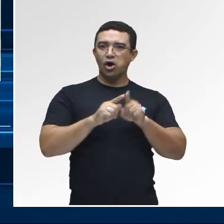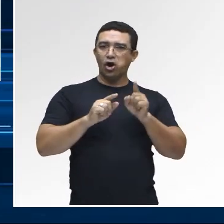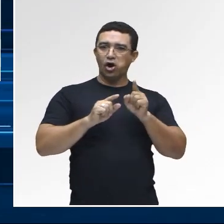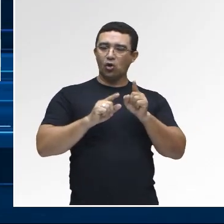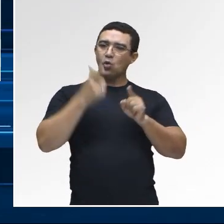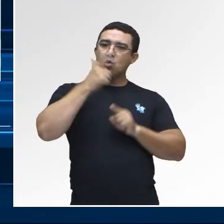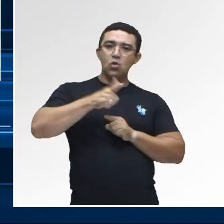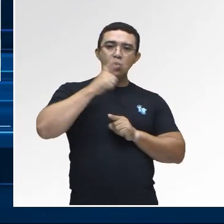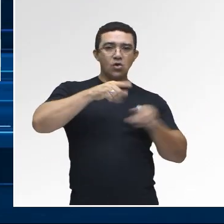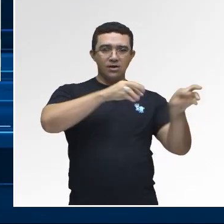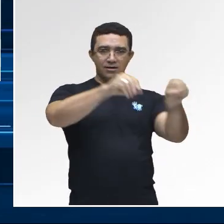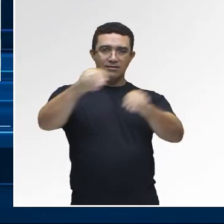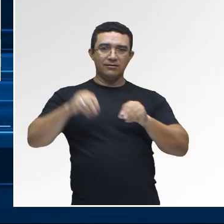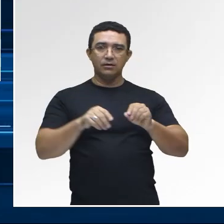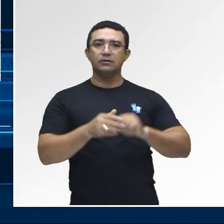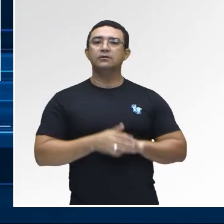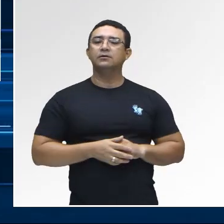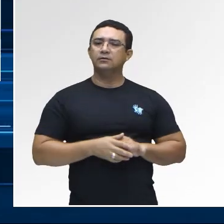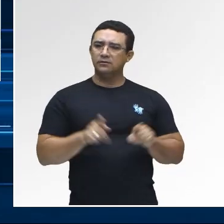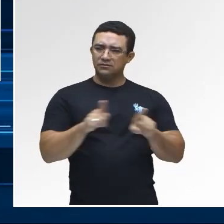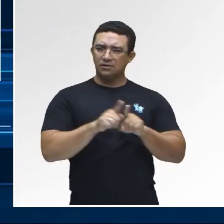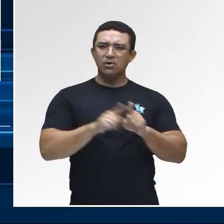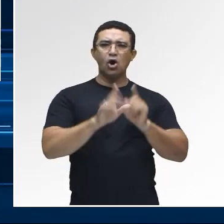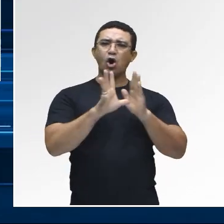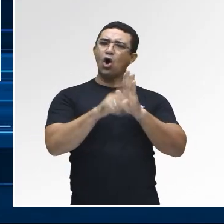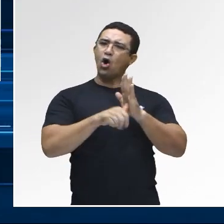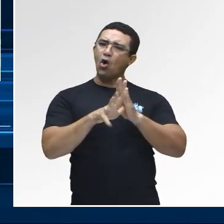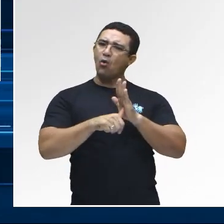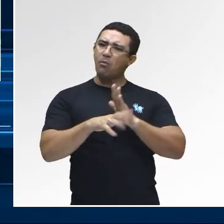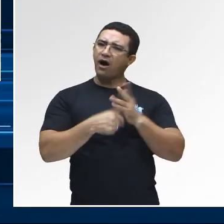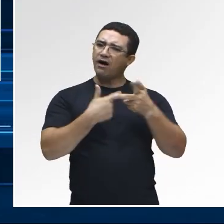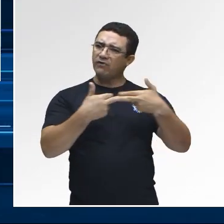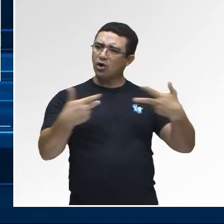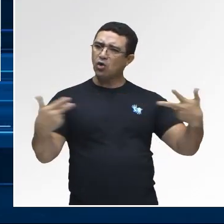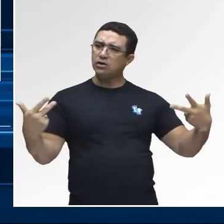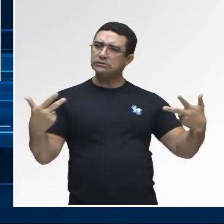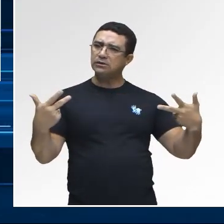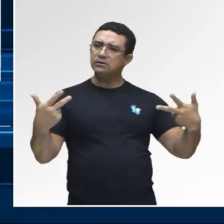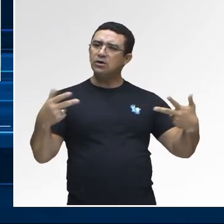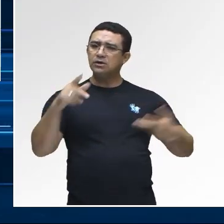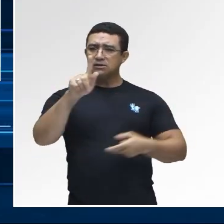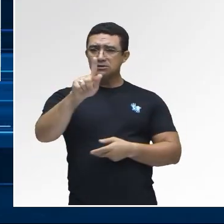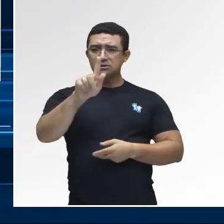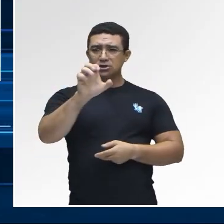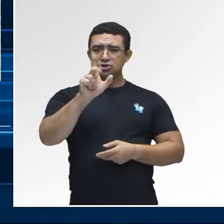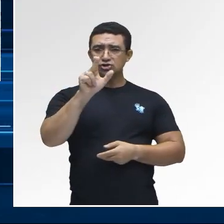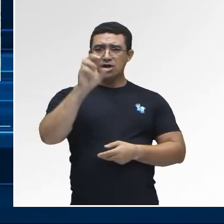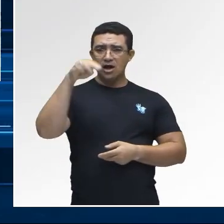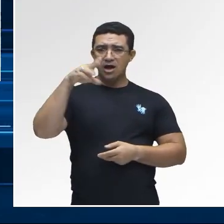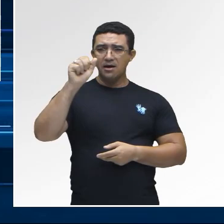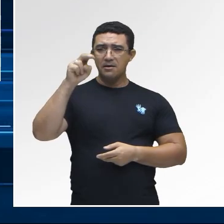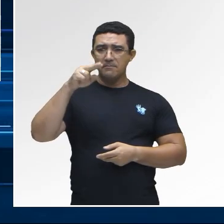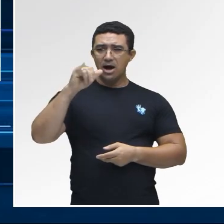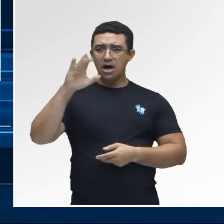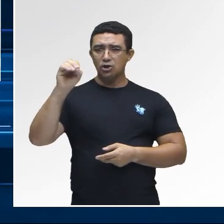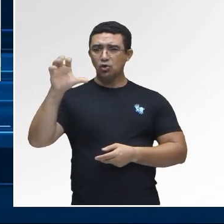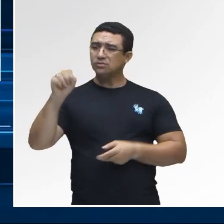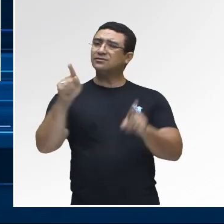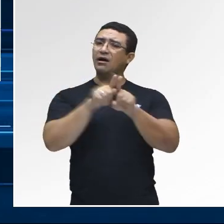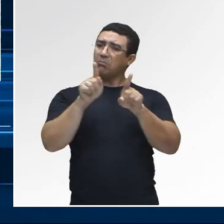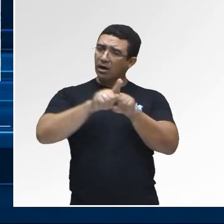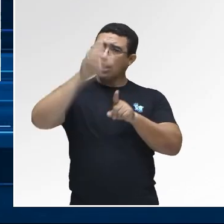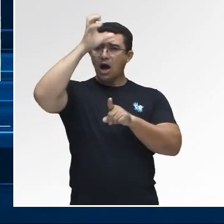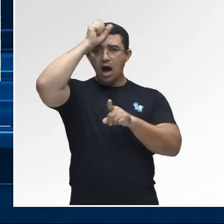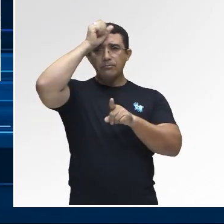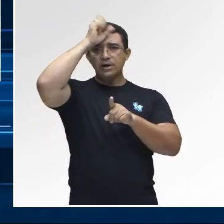saqueavam as riquezas dos conquistados. Lembram que eu disse a vocês? O que eu disse a vocês? Que os germânicos,